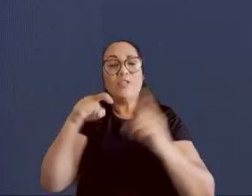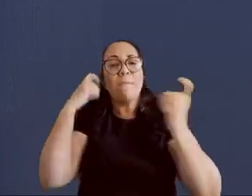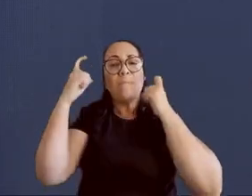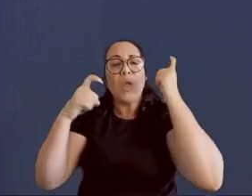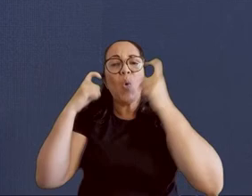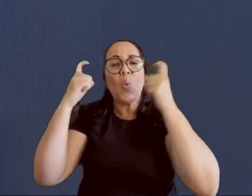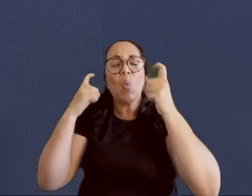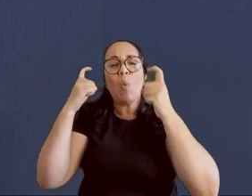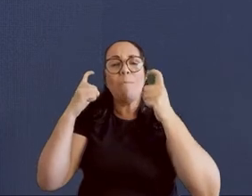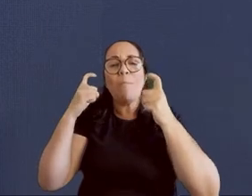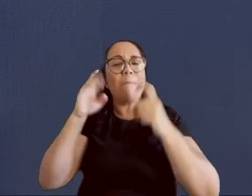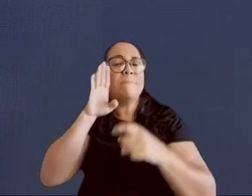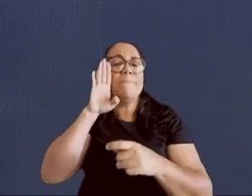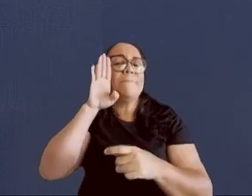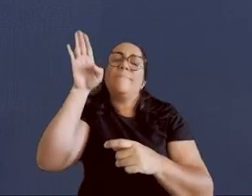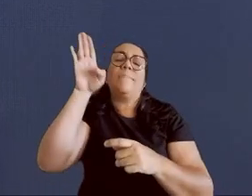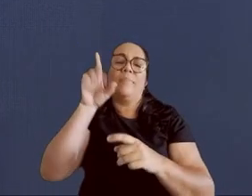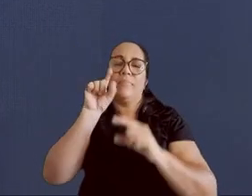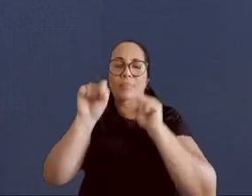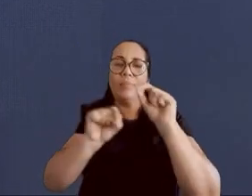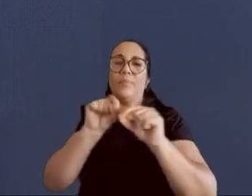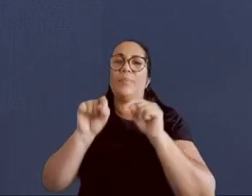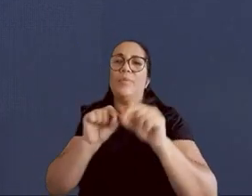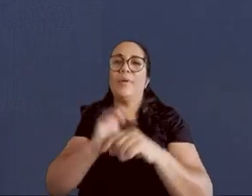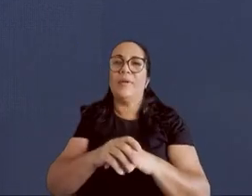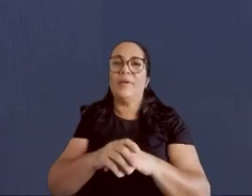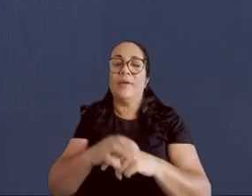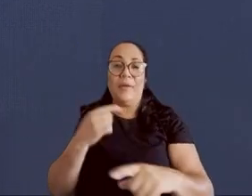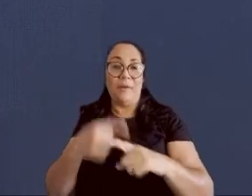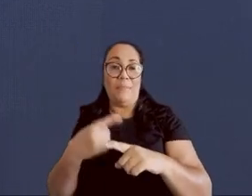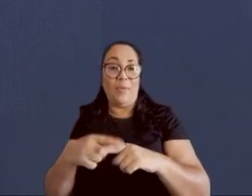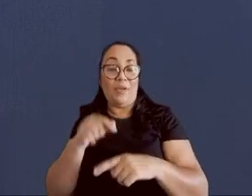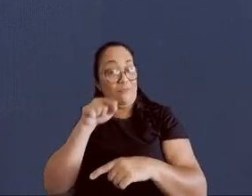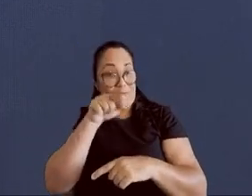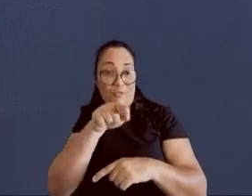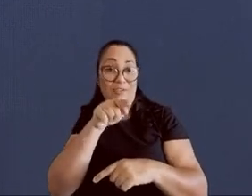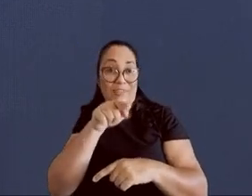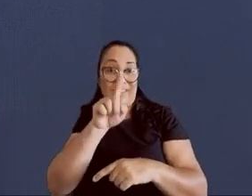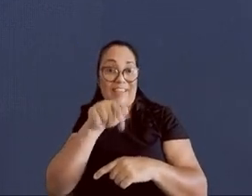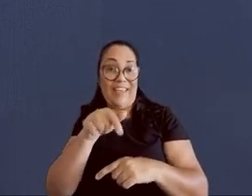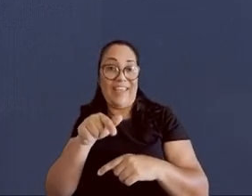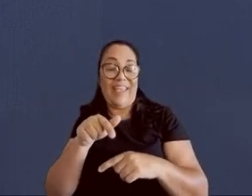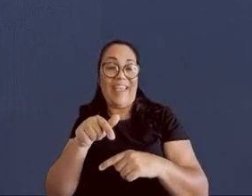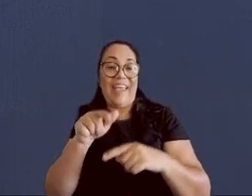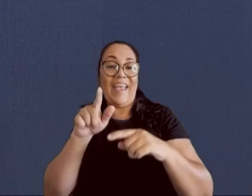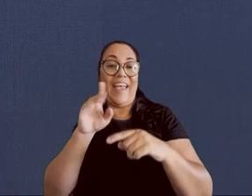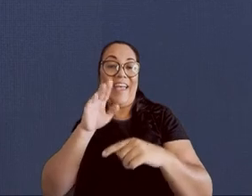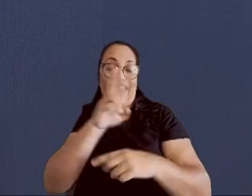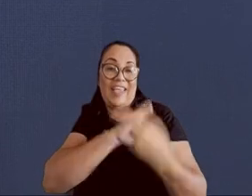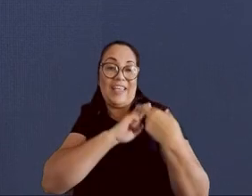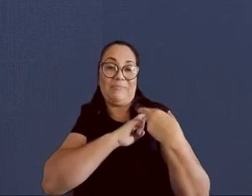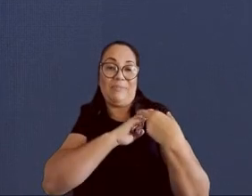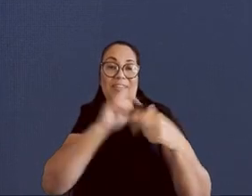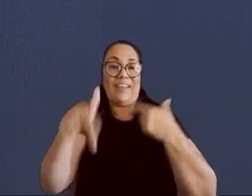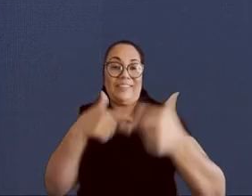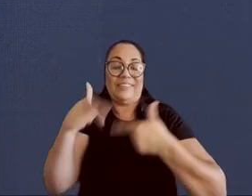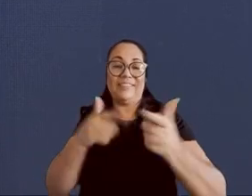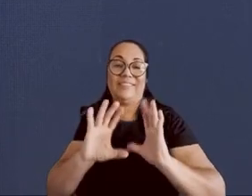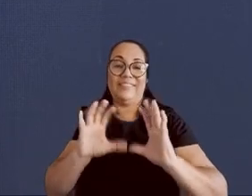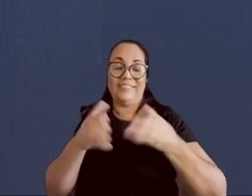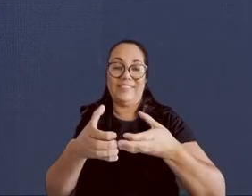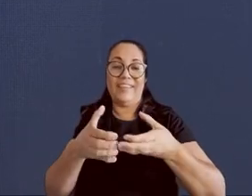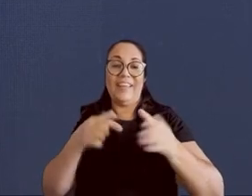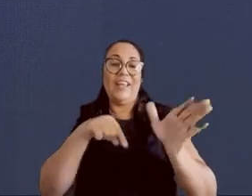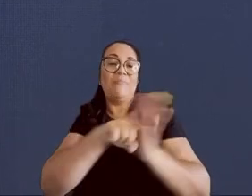Quando eu falo você é o time né então comentando a importância a preocupação de um time na análise de crédito uma companhia